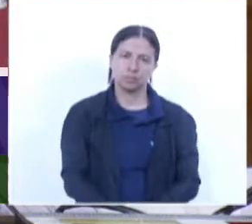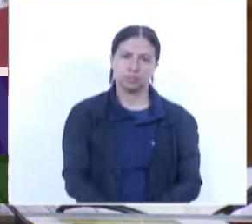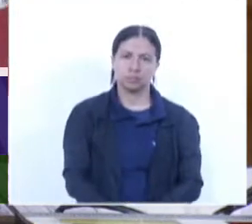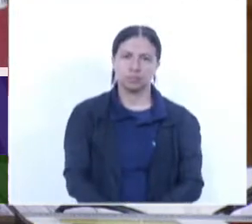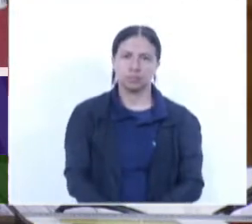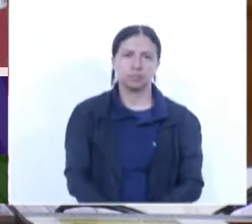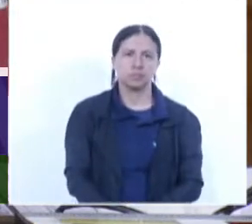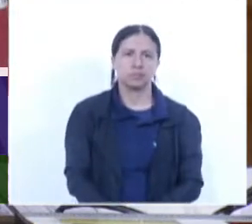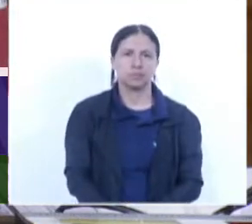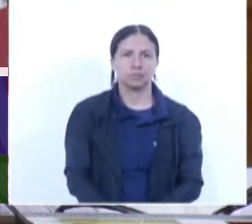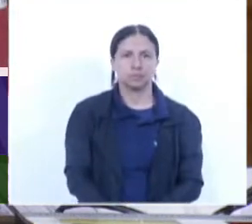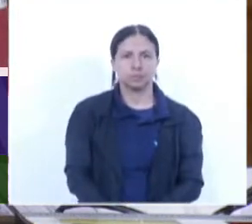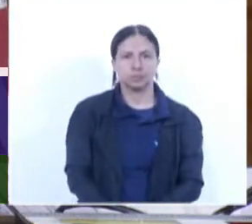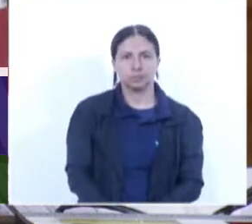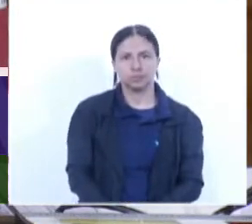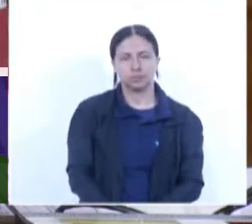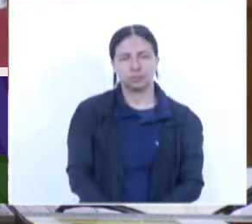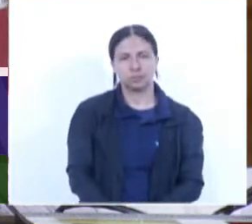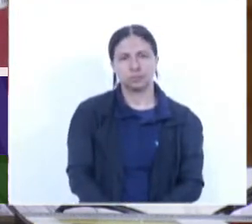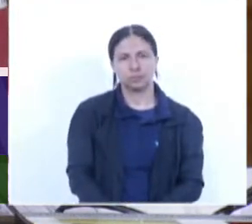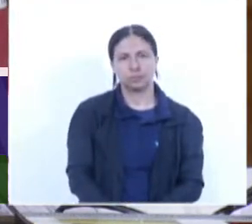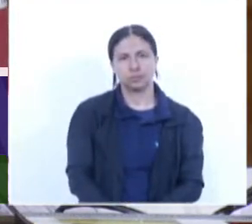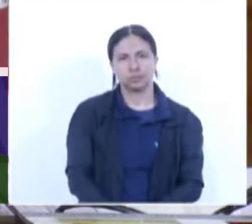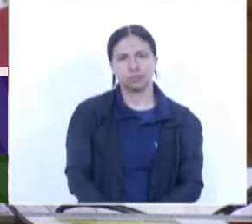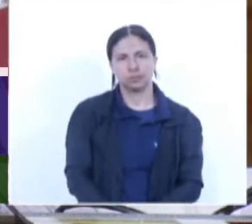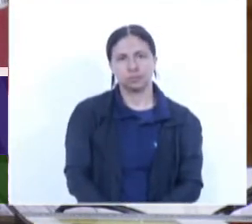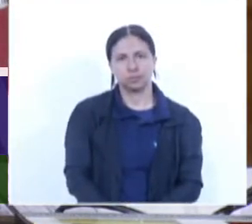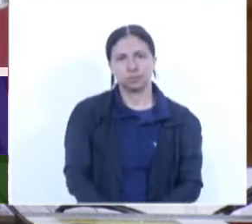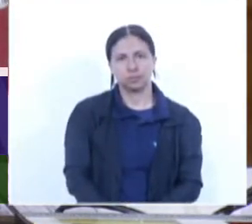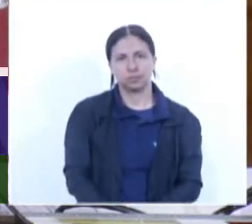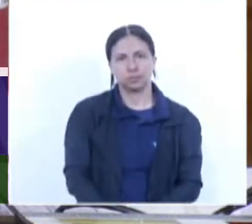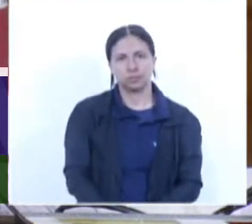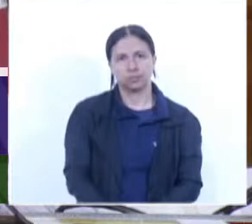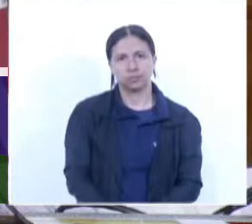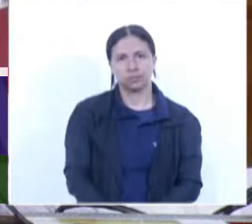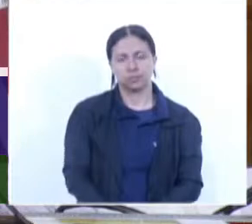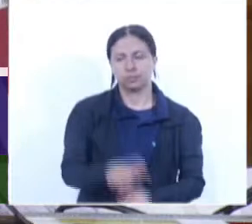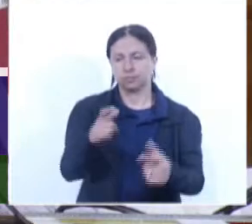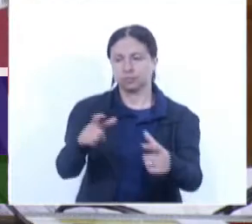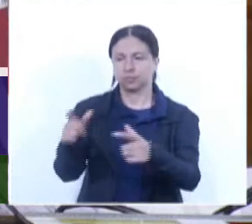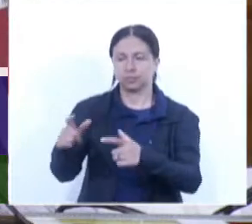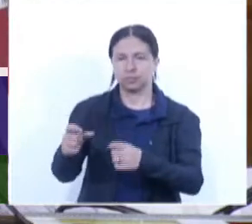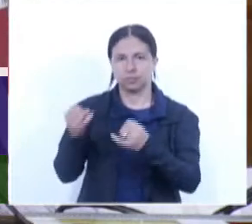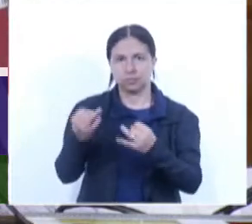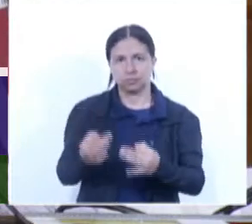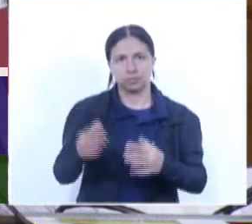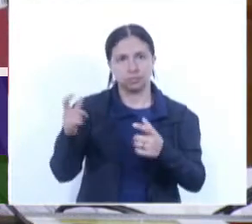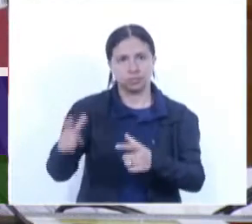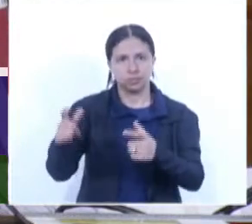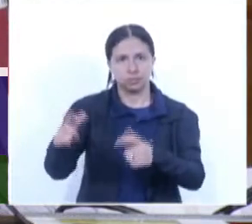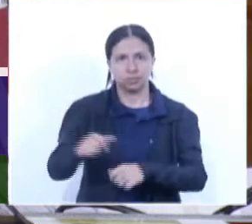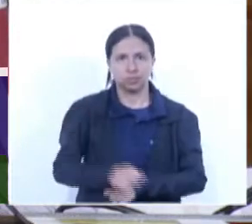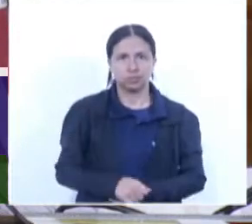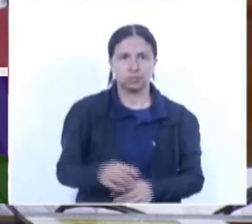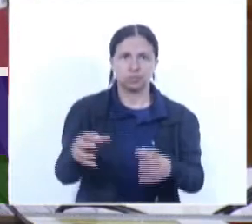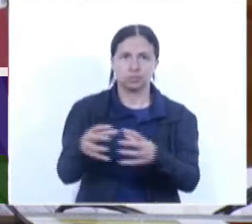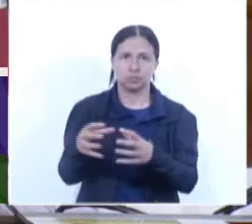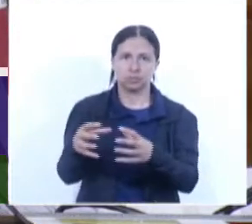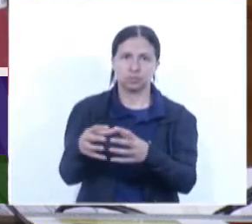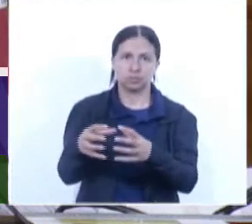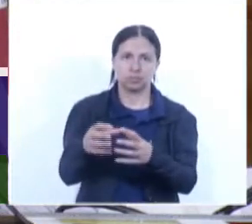justificativas ela apresenta aqui o nome das beneficiadas que serão Grêmio recreativos Acadêmicos do Samba